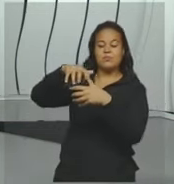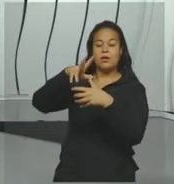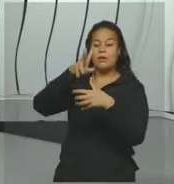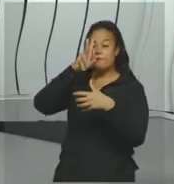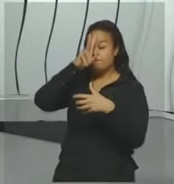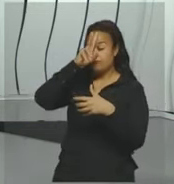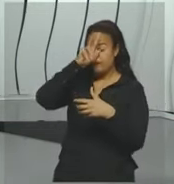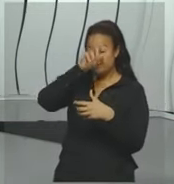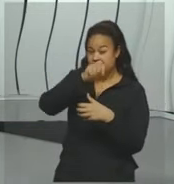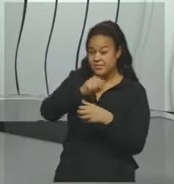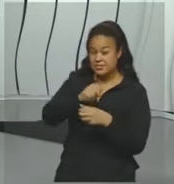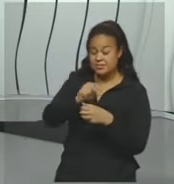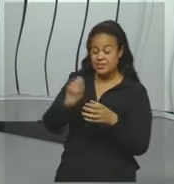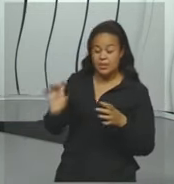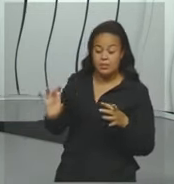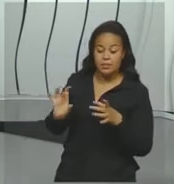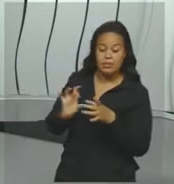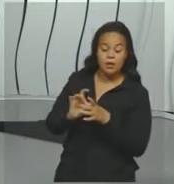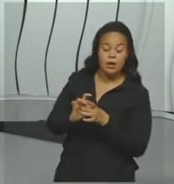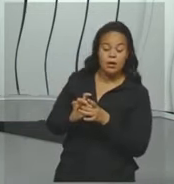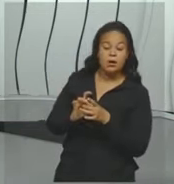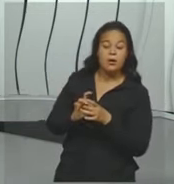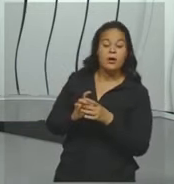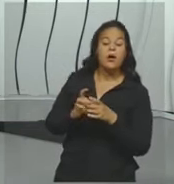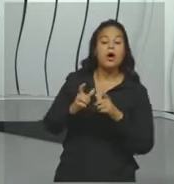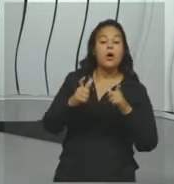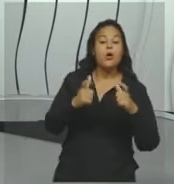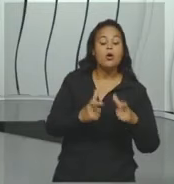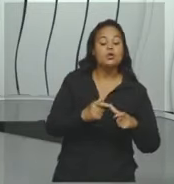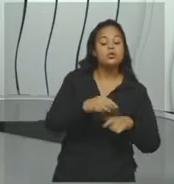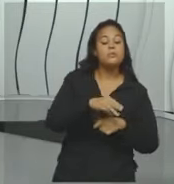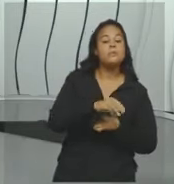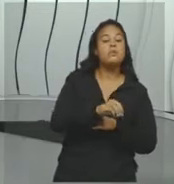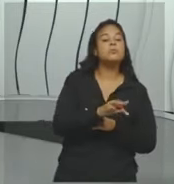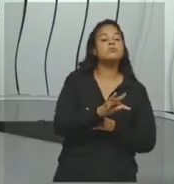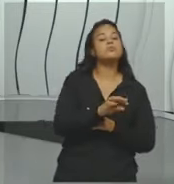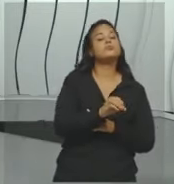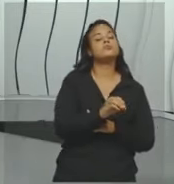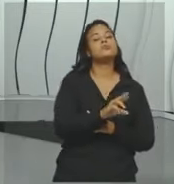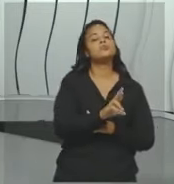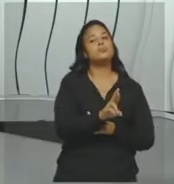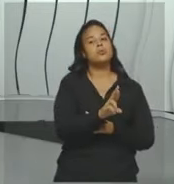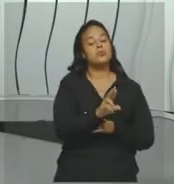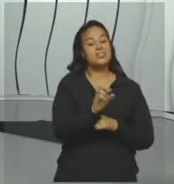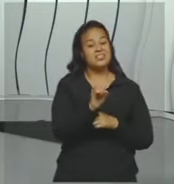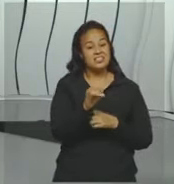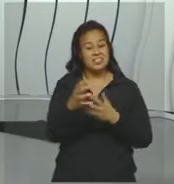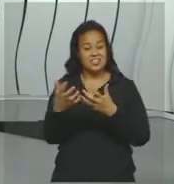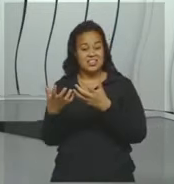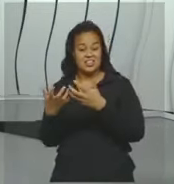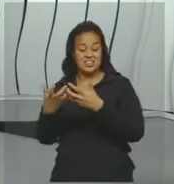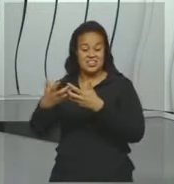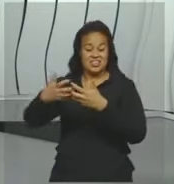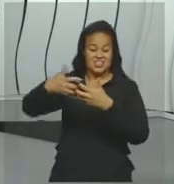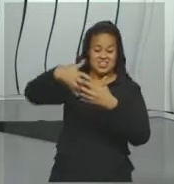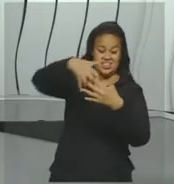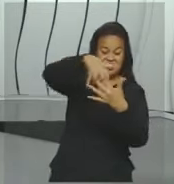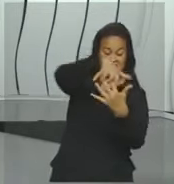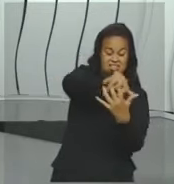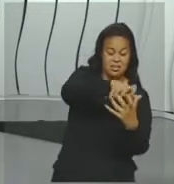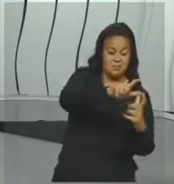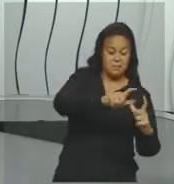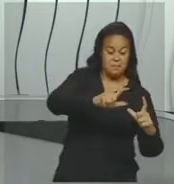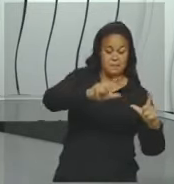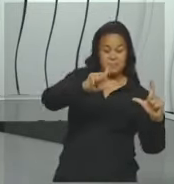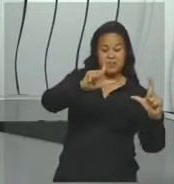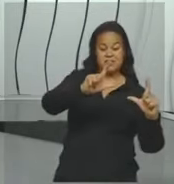fazendo a força, né? Qual que está ligado diretamente no motor. Uma engrenagem maior ligada no motor, ela vai fazer com que aquela engrenagem